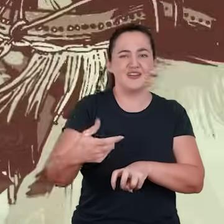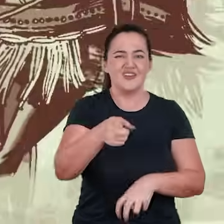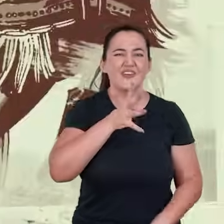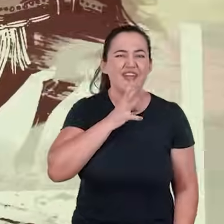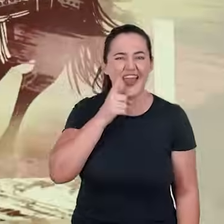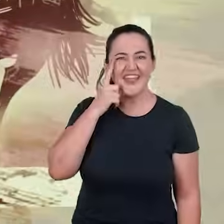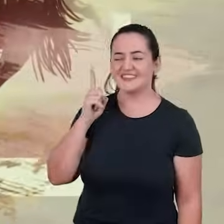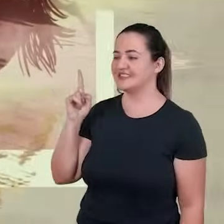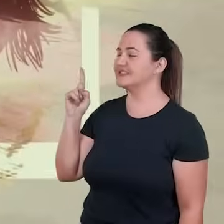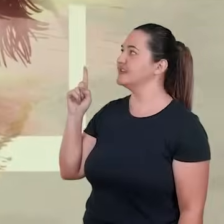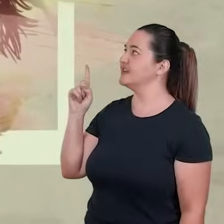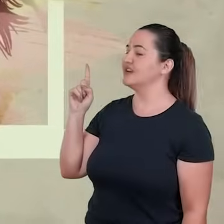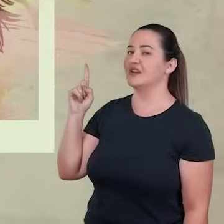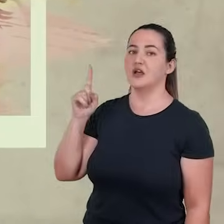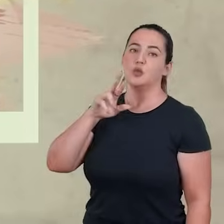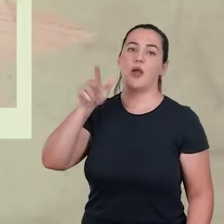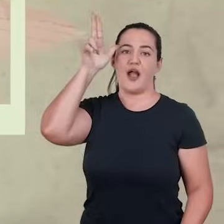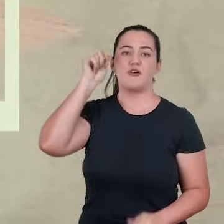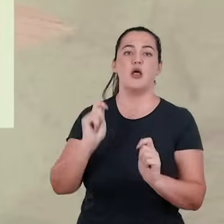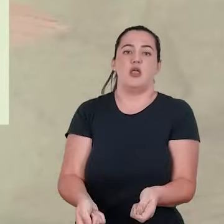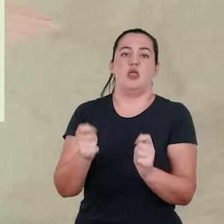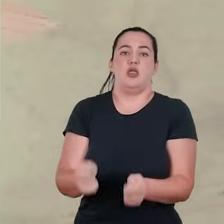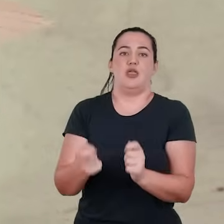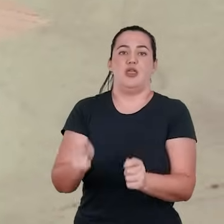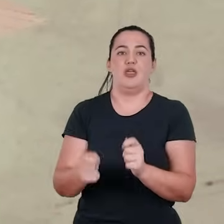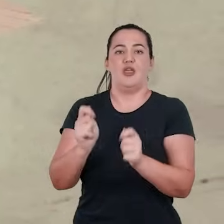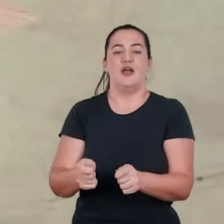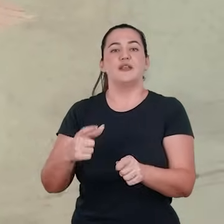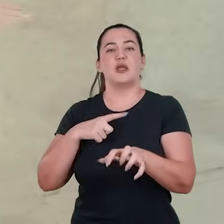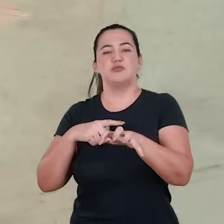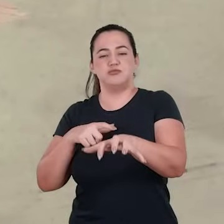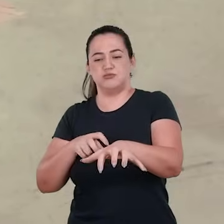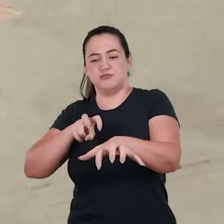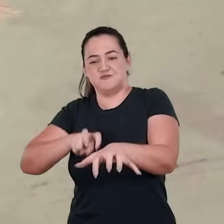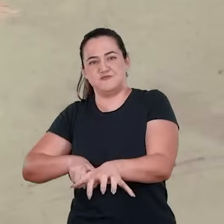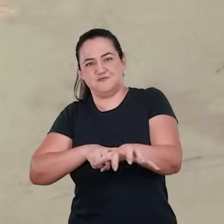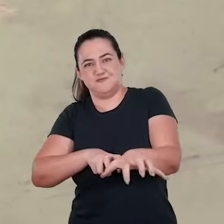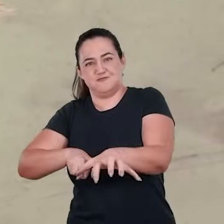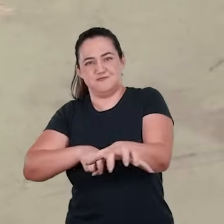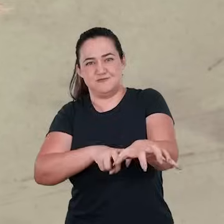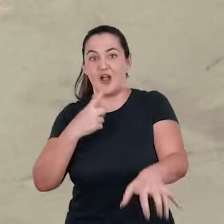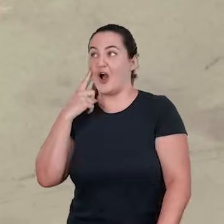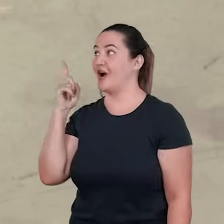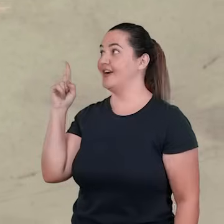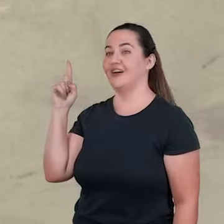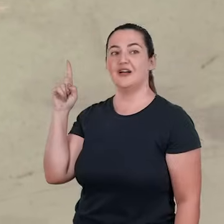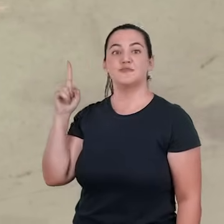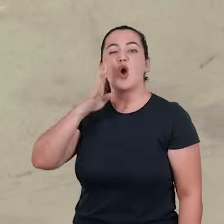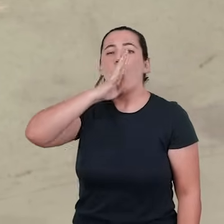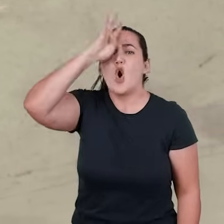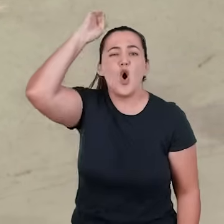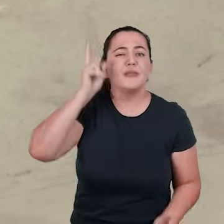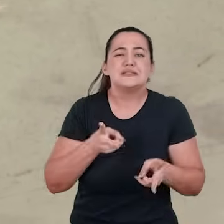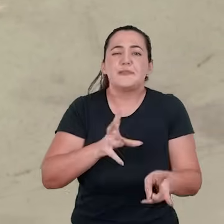Não corridas a cavalos como um jockey, mas através daquelas carroças chamadas bigas. E Roma sempre gostou dessas corridas, desde